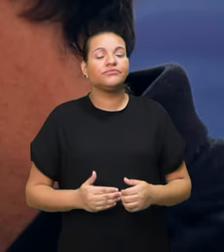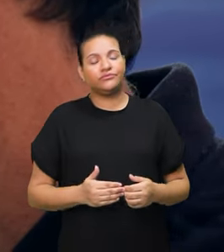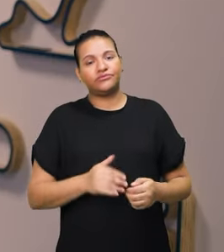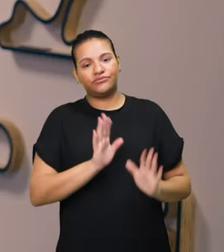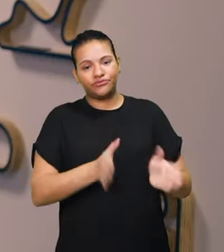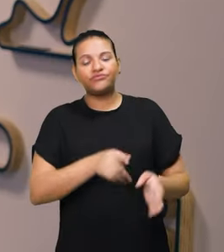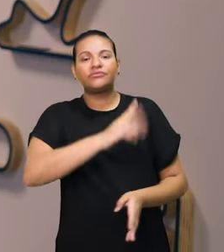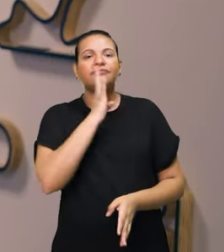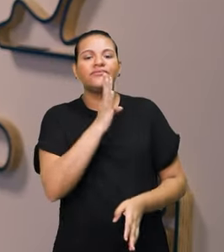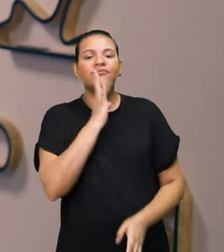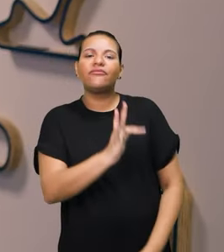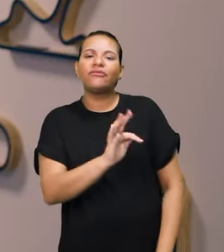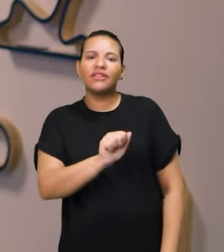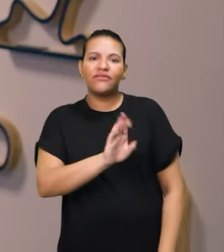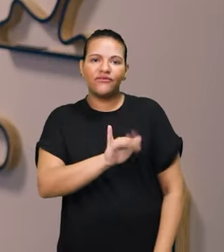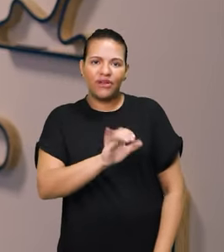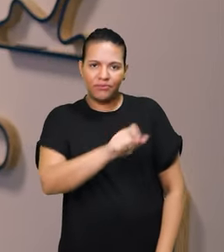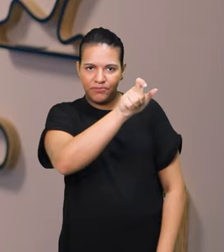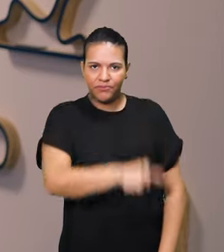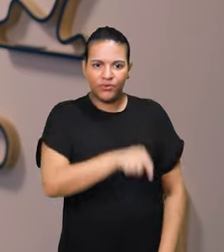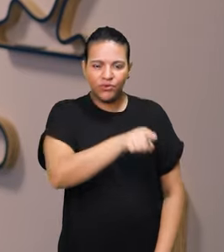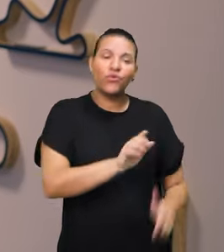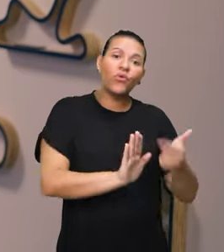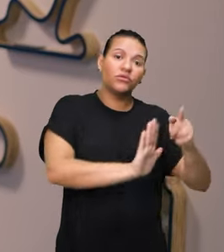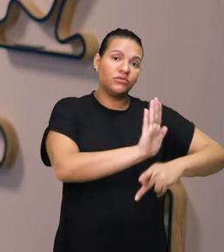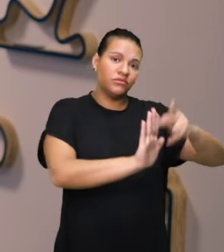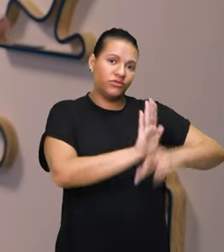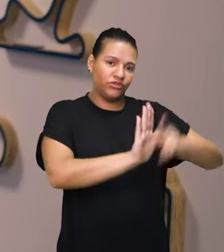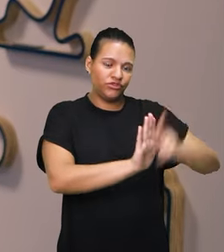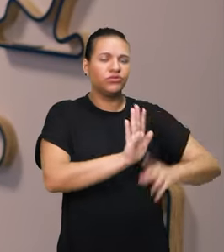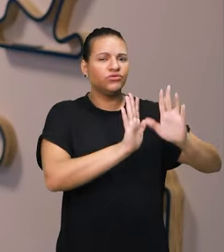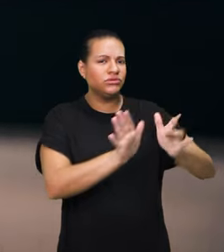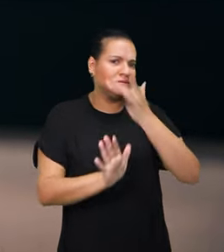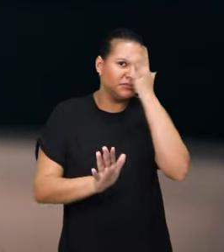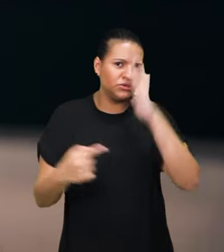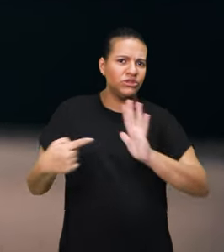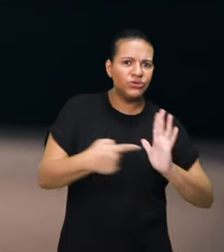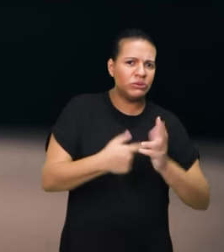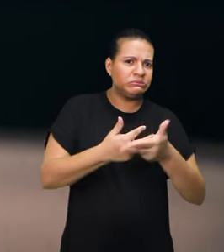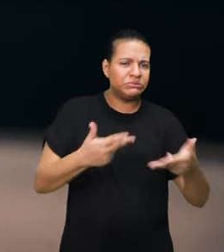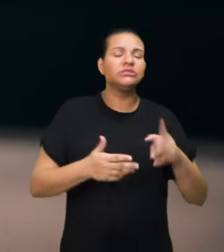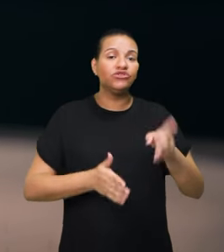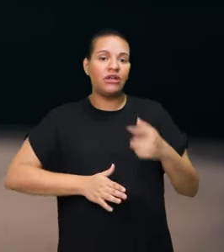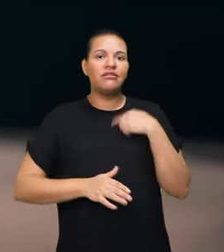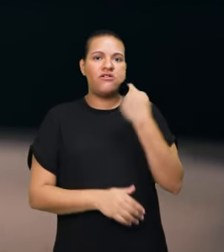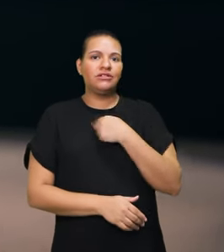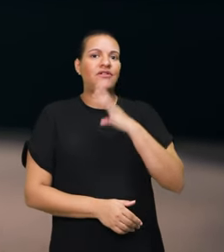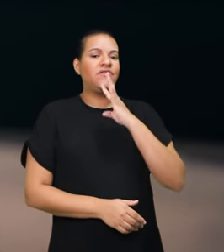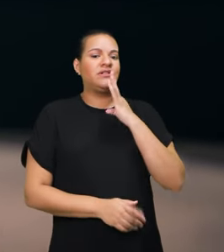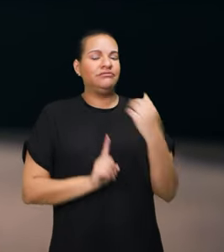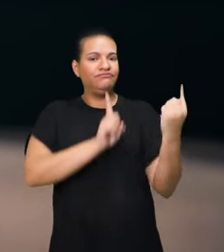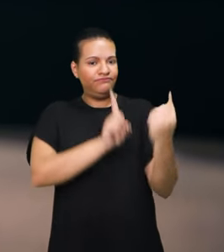gente acabou conhecendo né de outros projetos de indicações né Ele veio muito nessa parte do projeto do carro né então assim na verdade é da onde o carro nasce